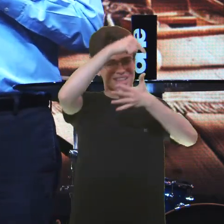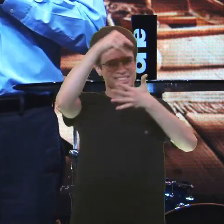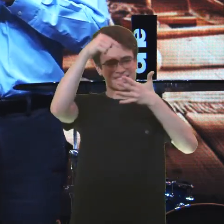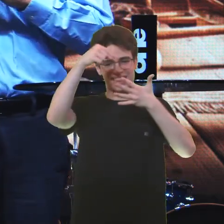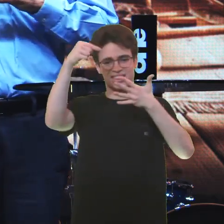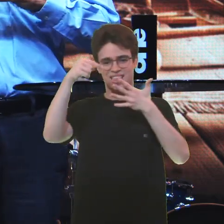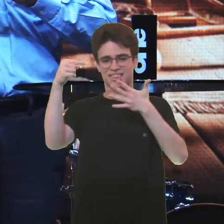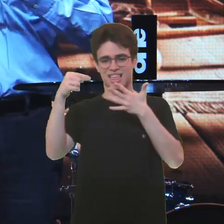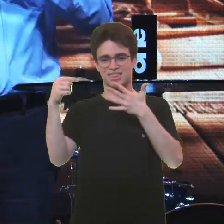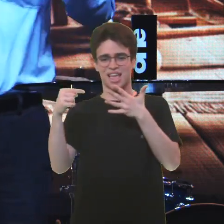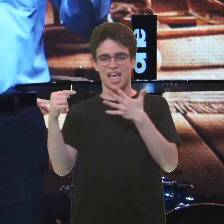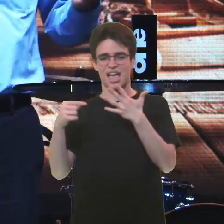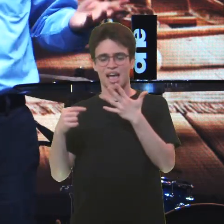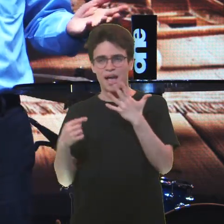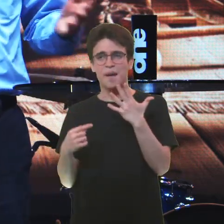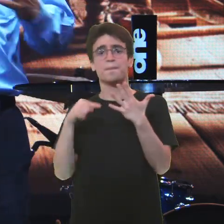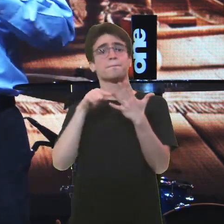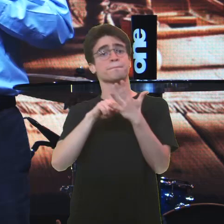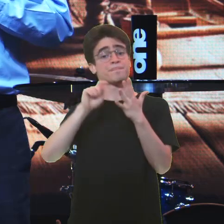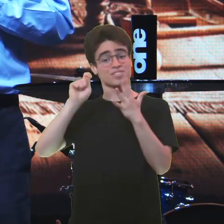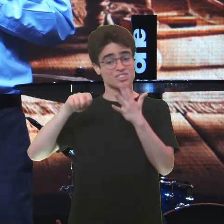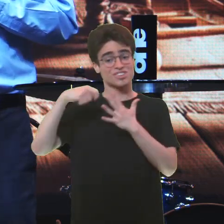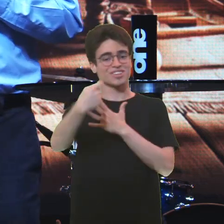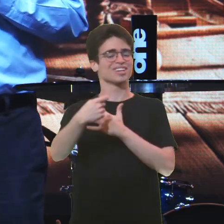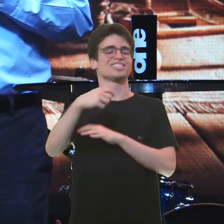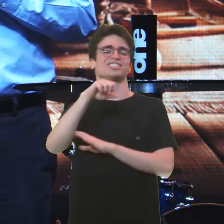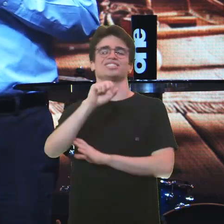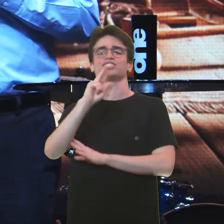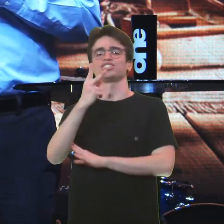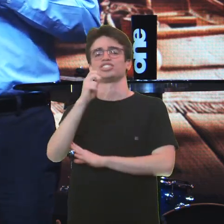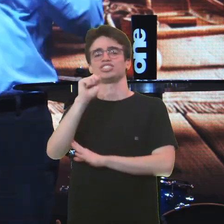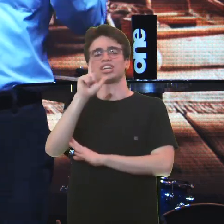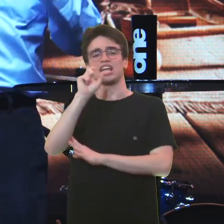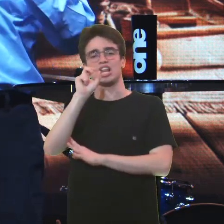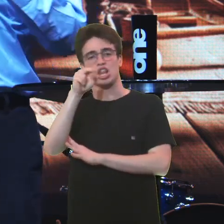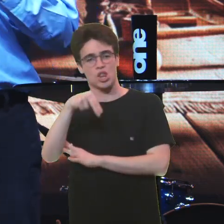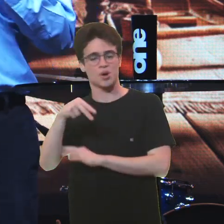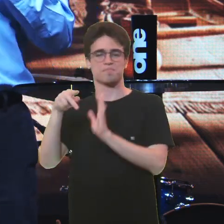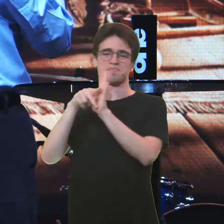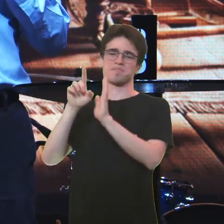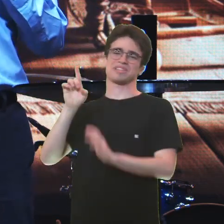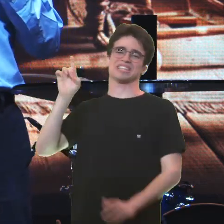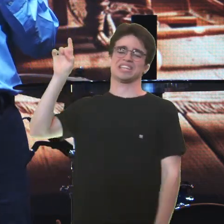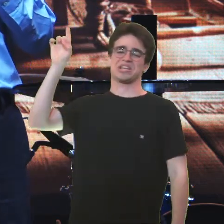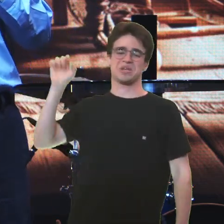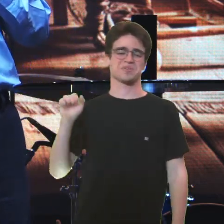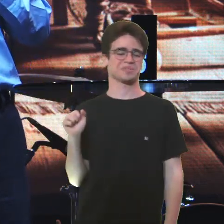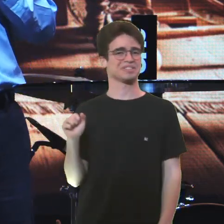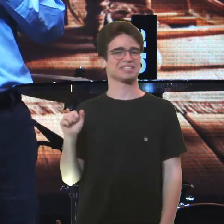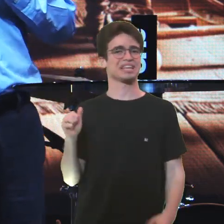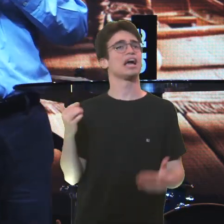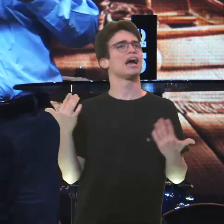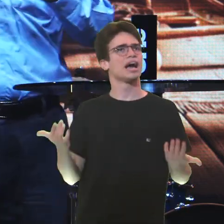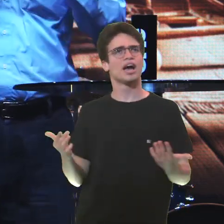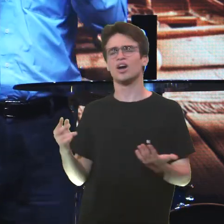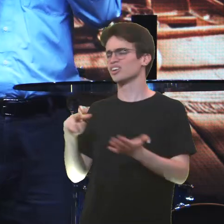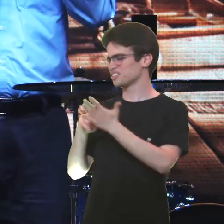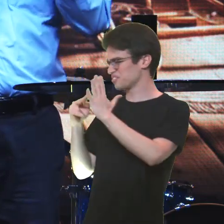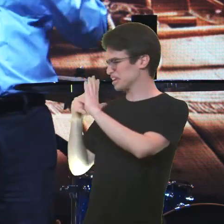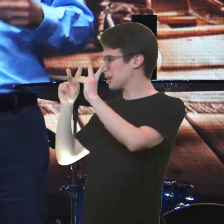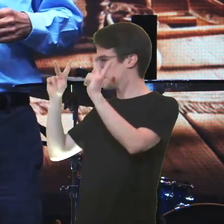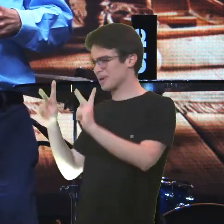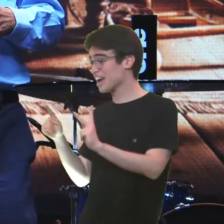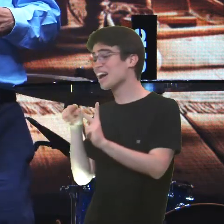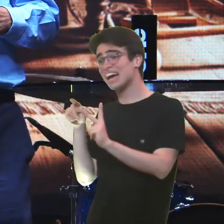estou mencionando es el shalom de Dios. é o shalom de Deus. Entonces pueden ver que va mucho más allá Então que la vocês paz. podem ver que vai